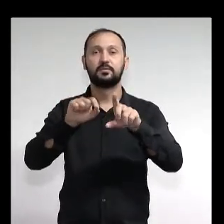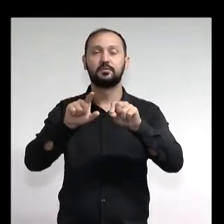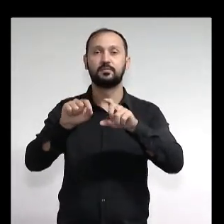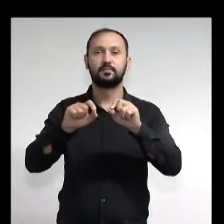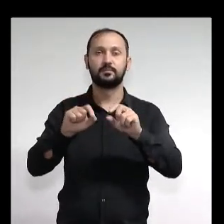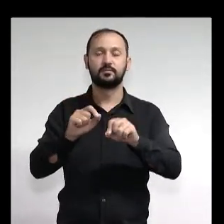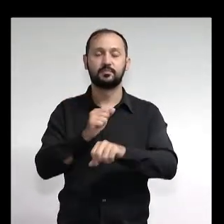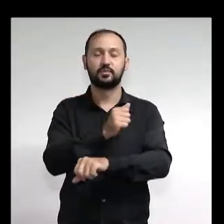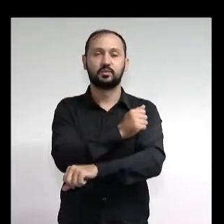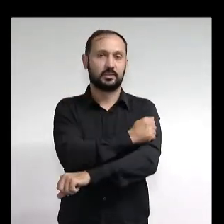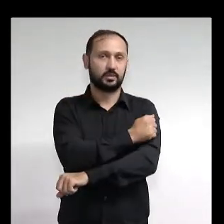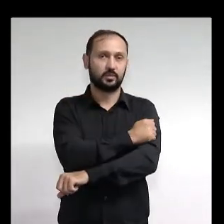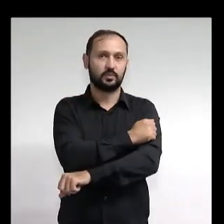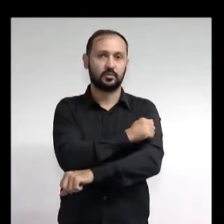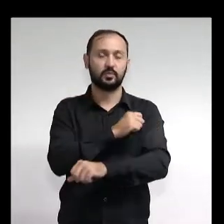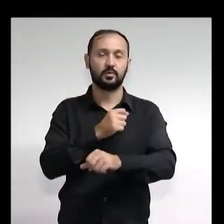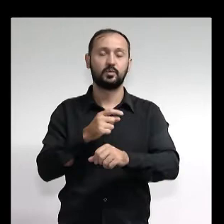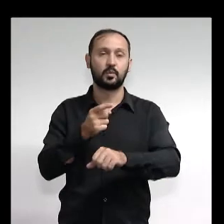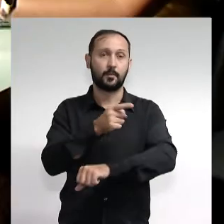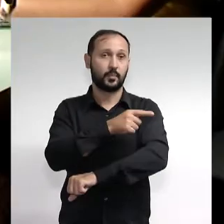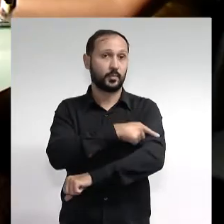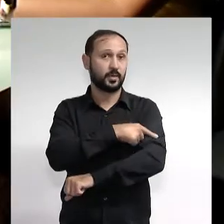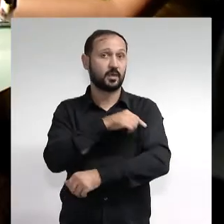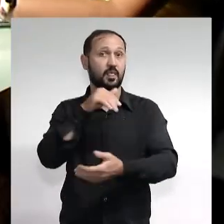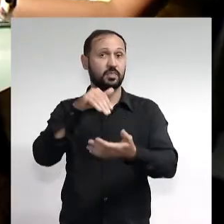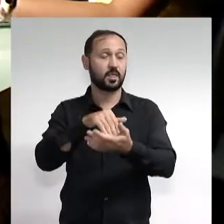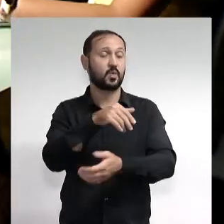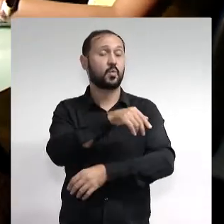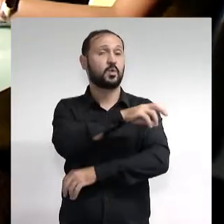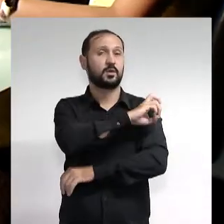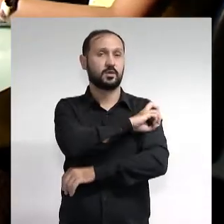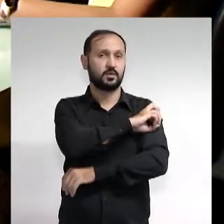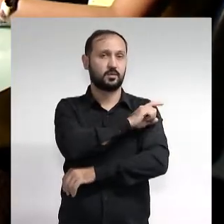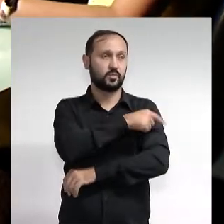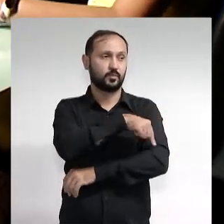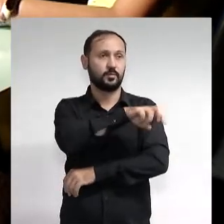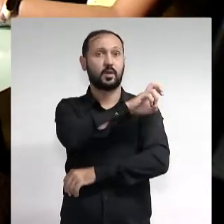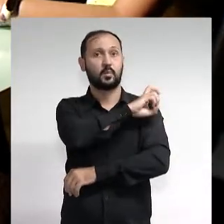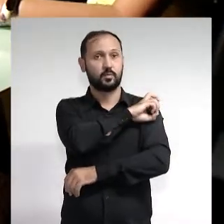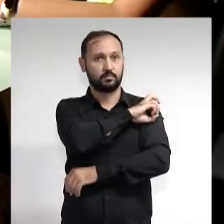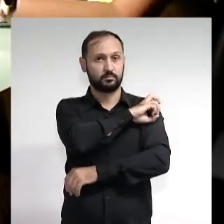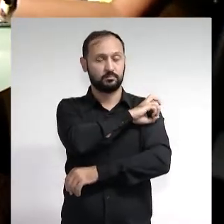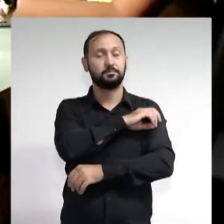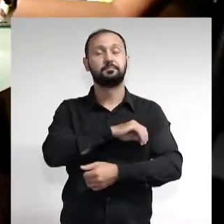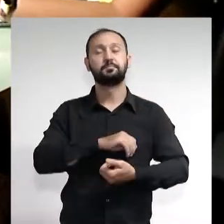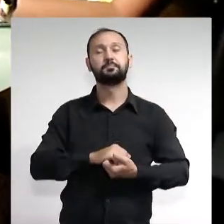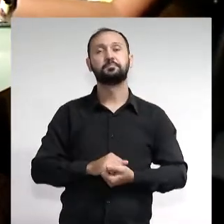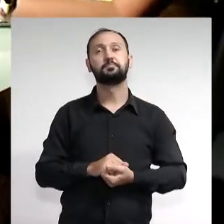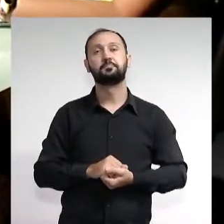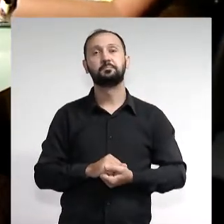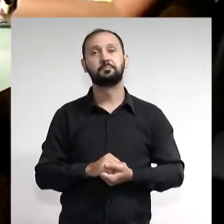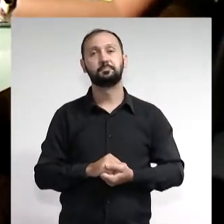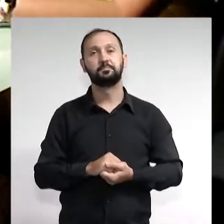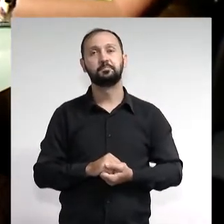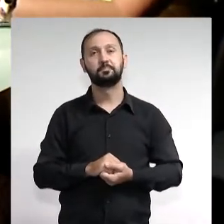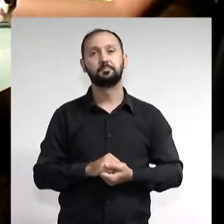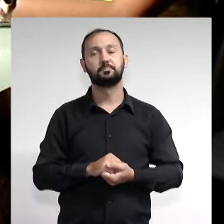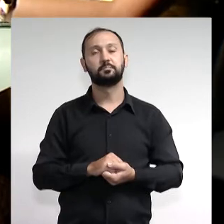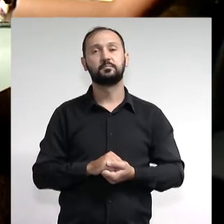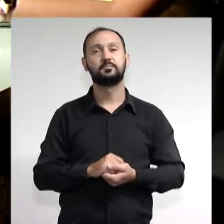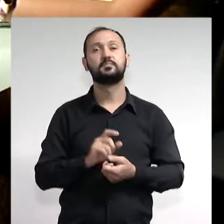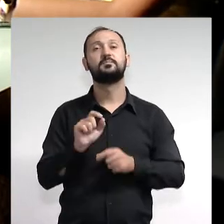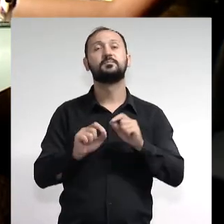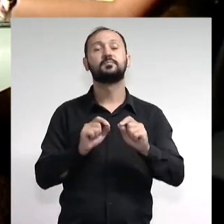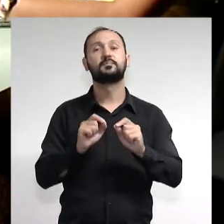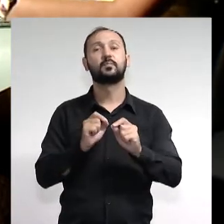de 2018 e selecionei todos os estudantes do 1º ao 5º ano do ensino